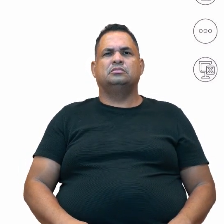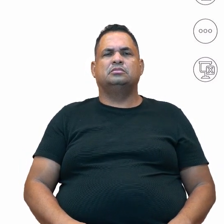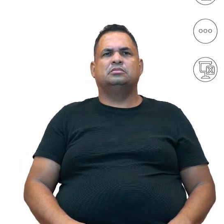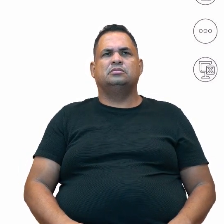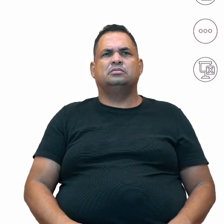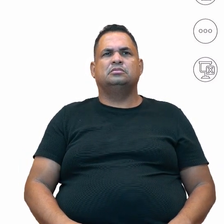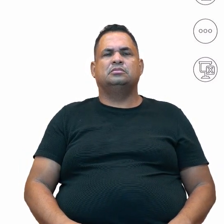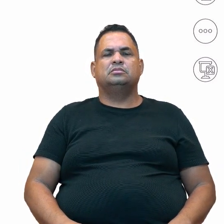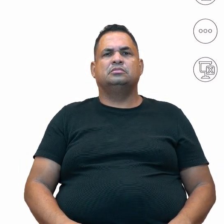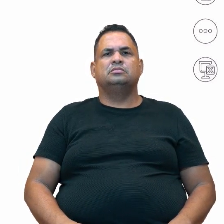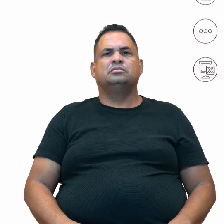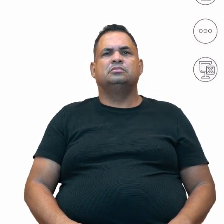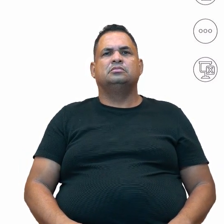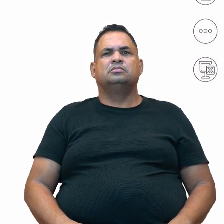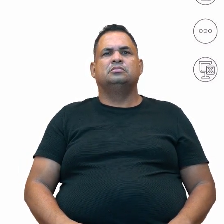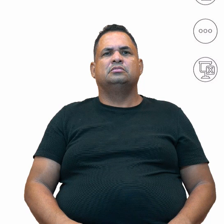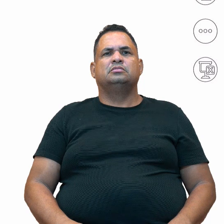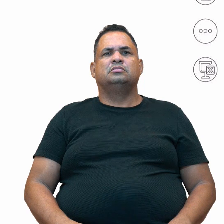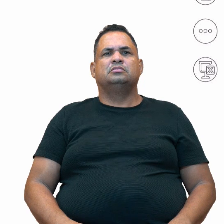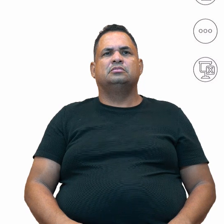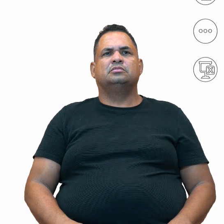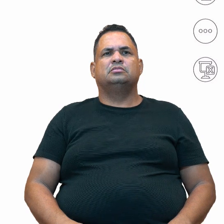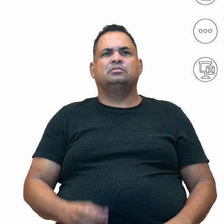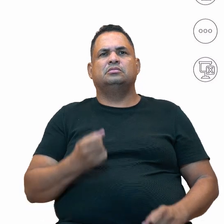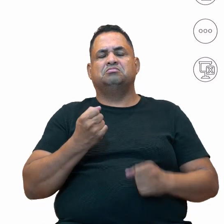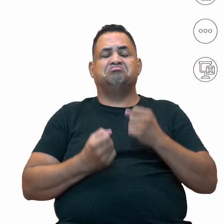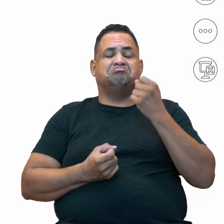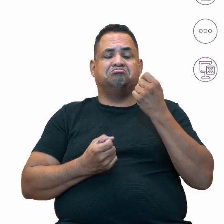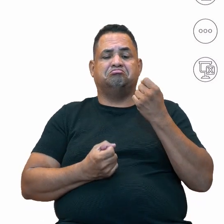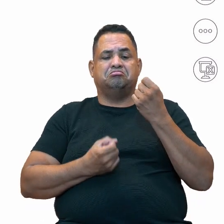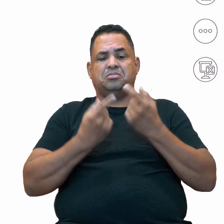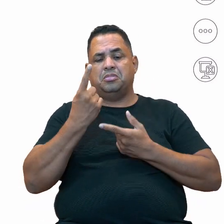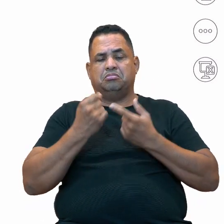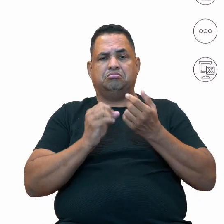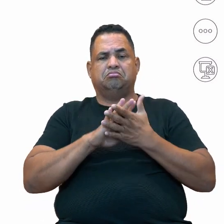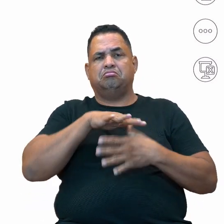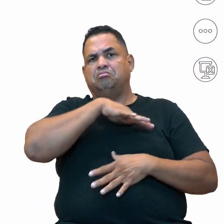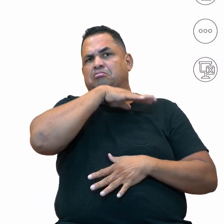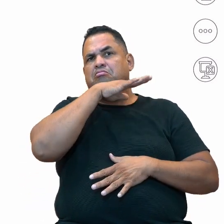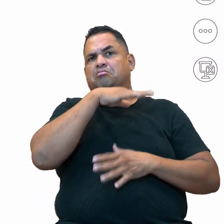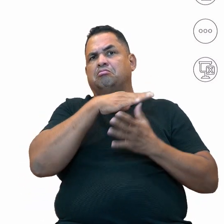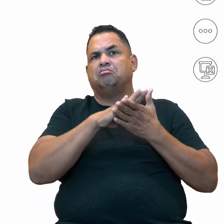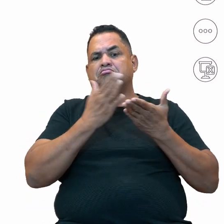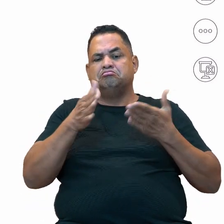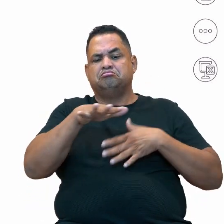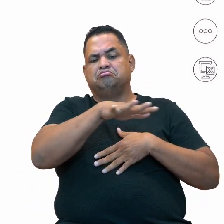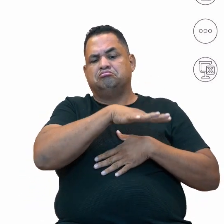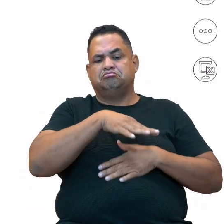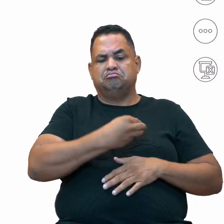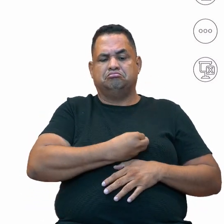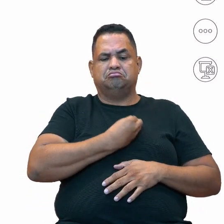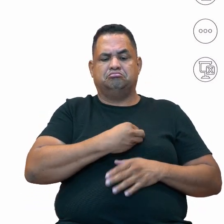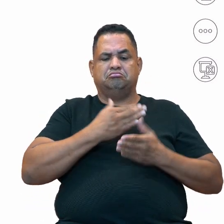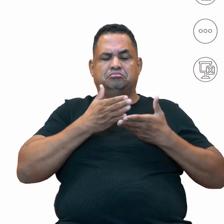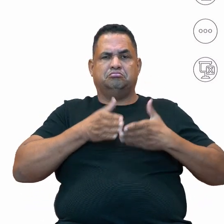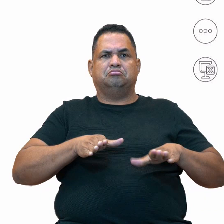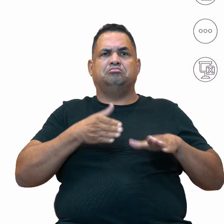Vamos seguindo. Alguns animais, em condições especiais, podem se reproduzir